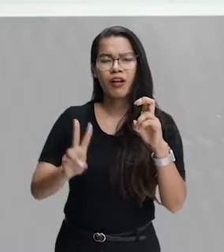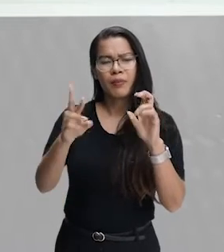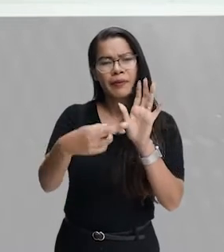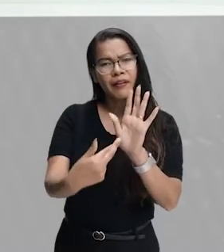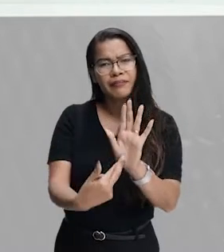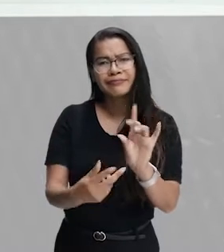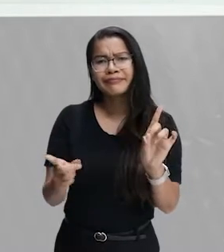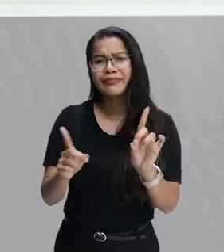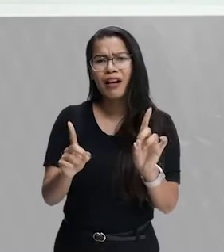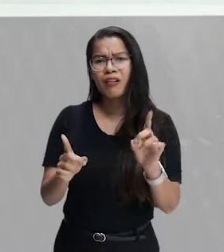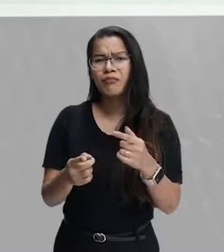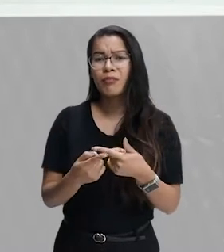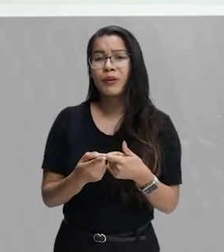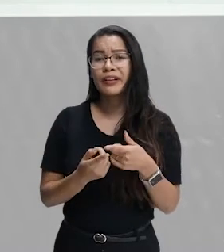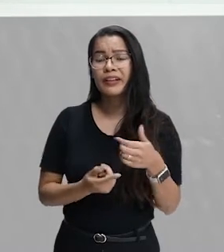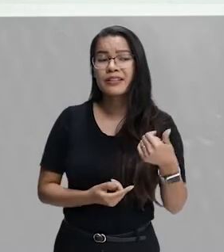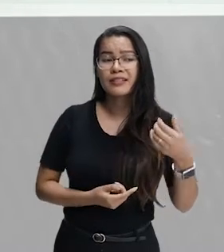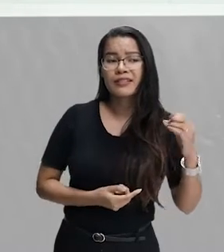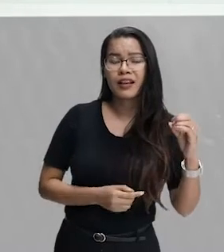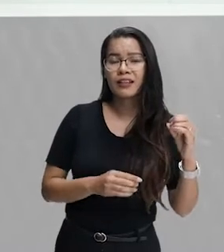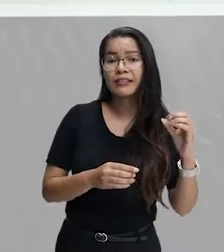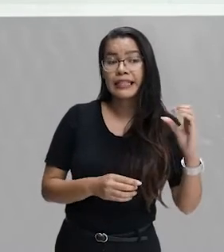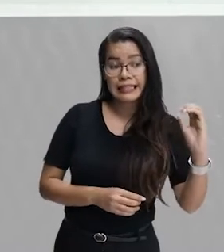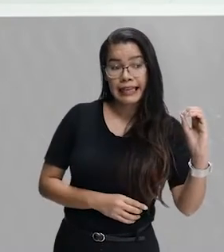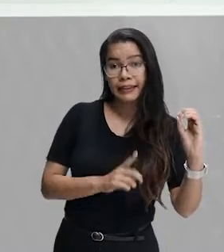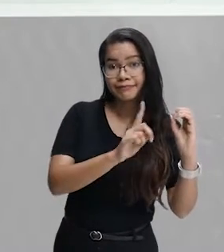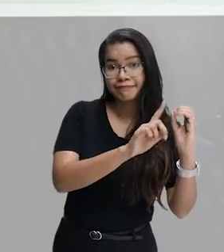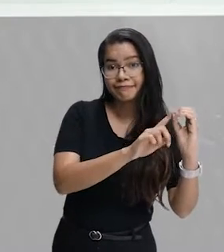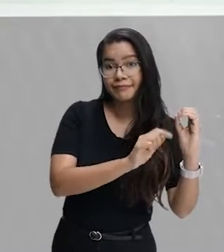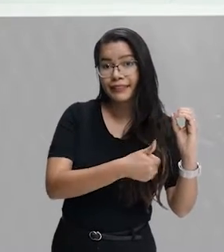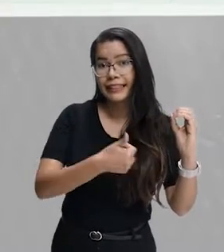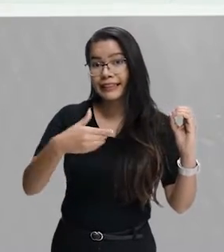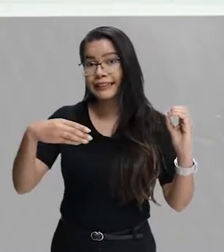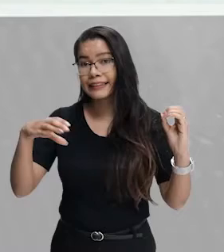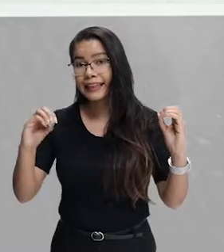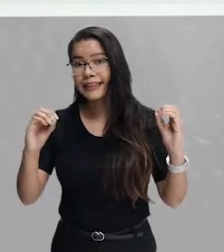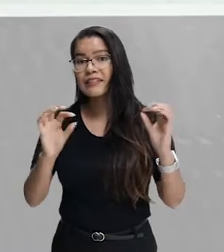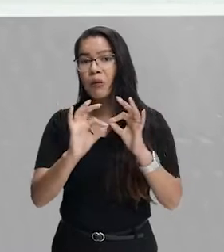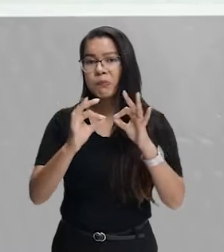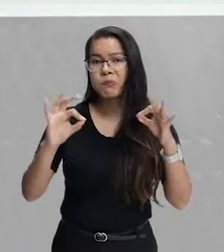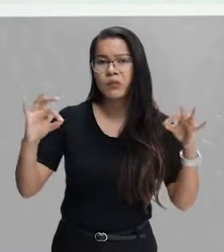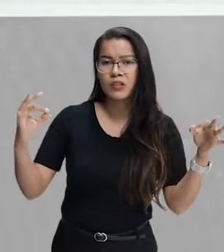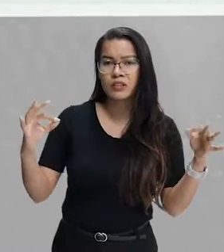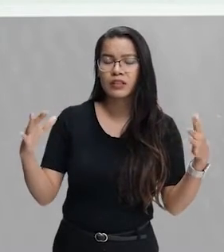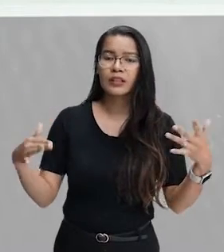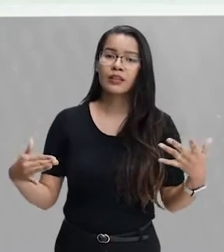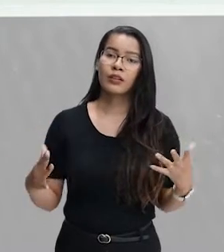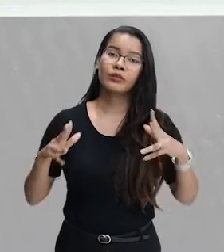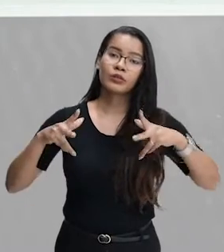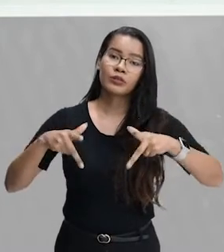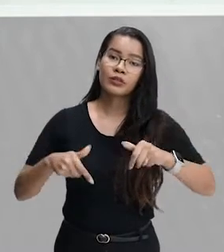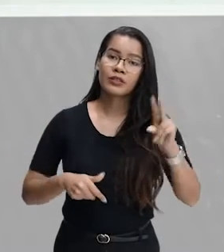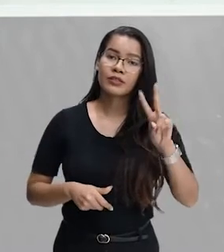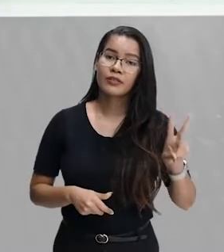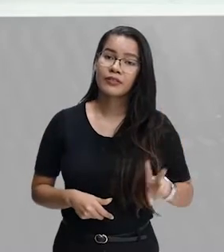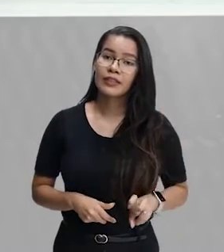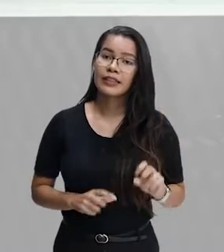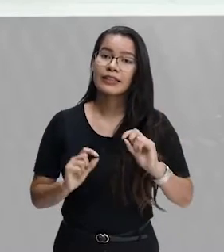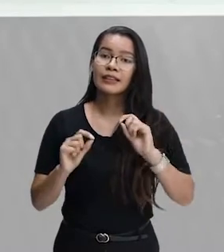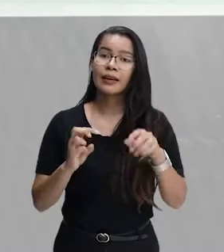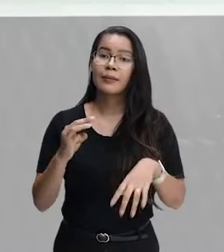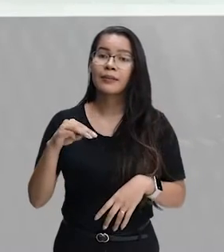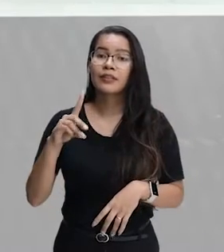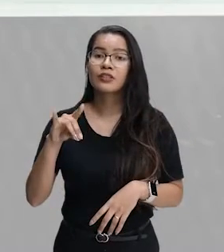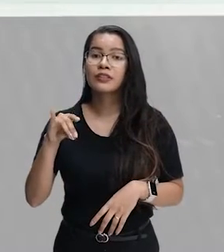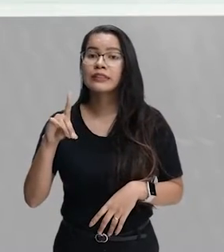quê? Porque 0 e 10 são números muito distantes entre si. Tá? Então, toda vez que a medida de tendência